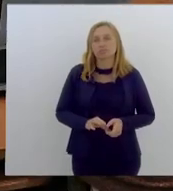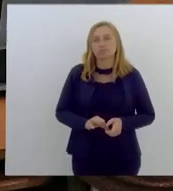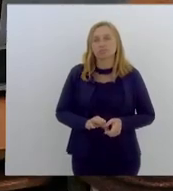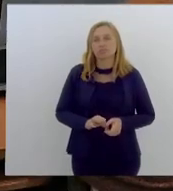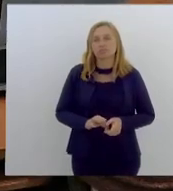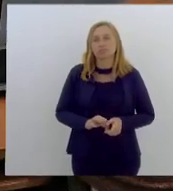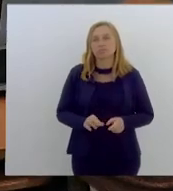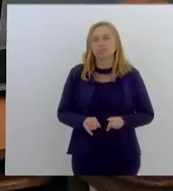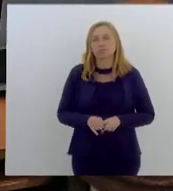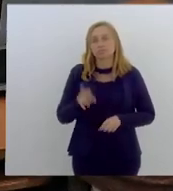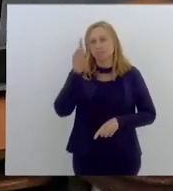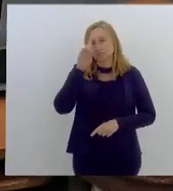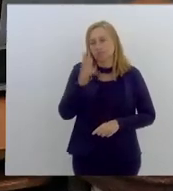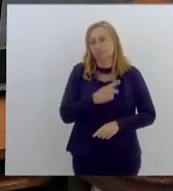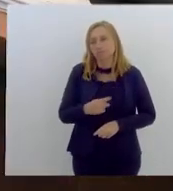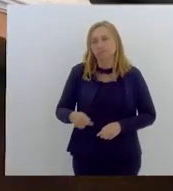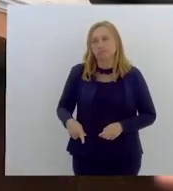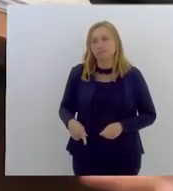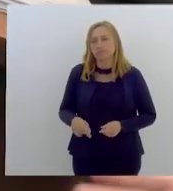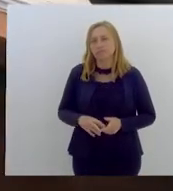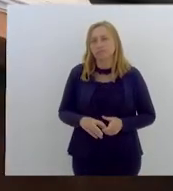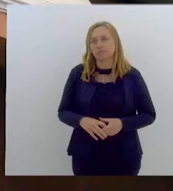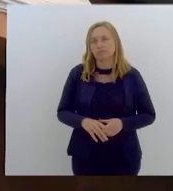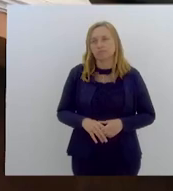Além do mais, senhor presidente,